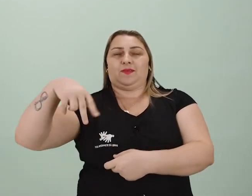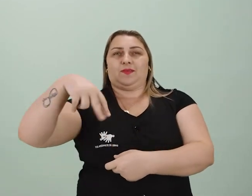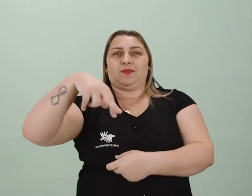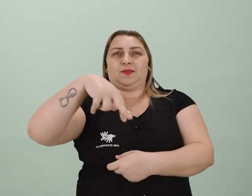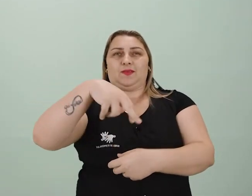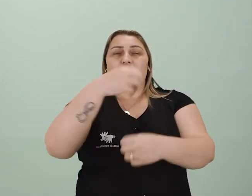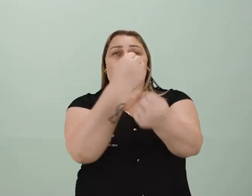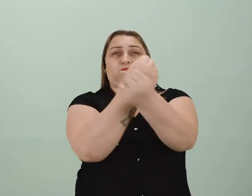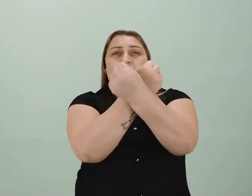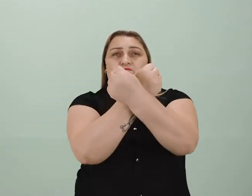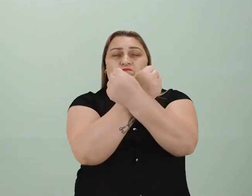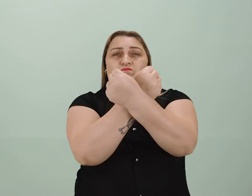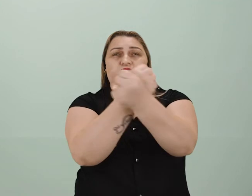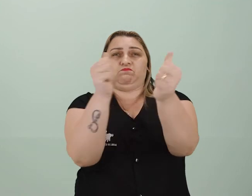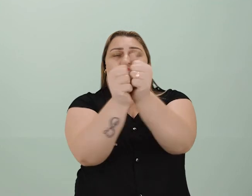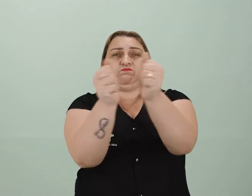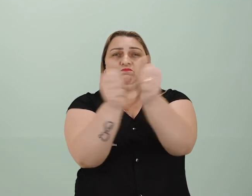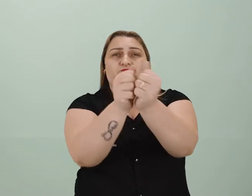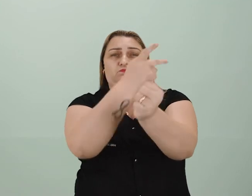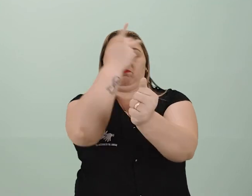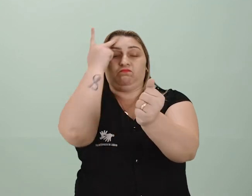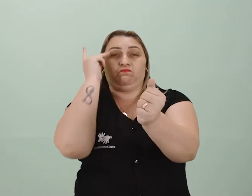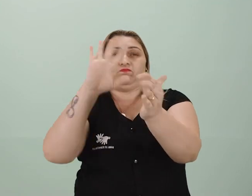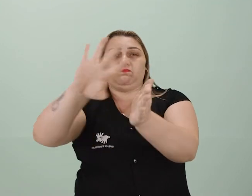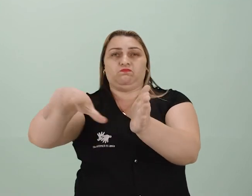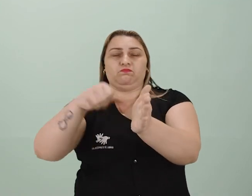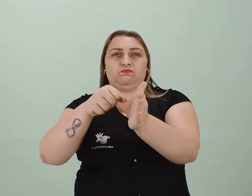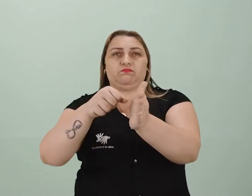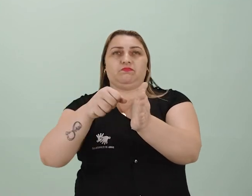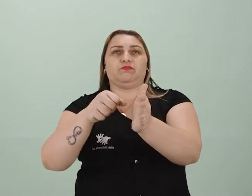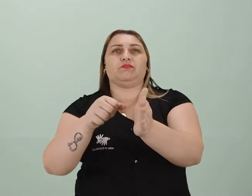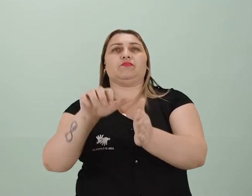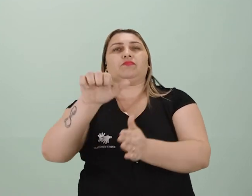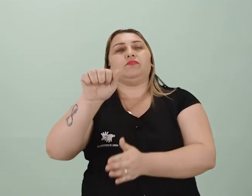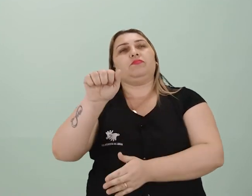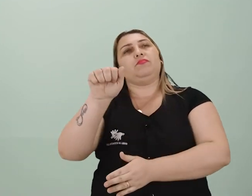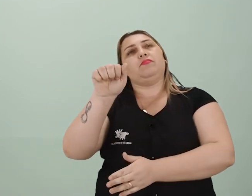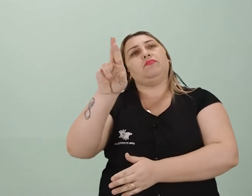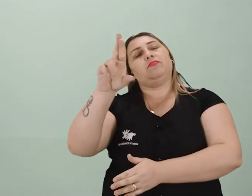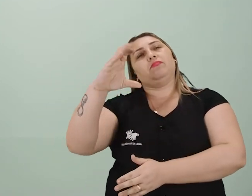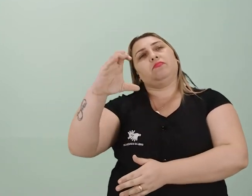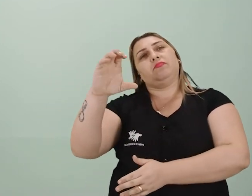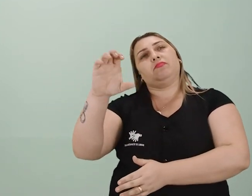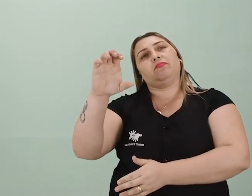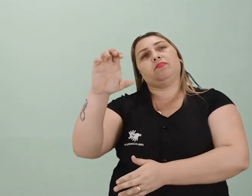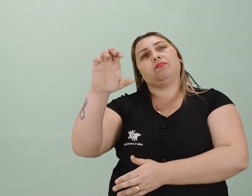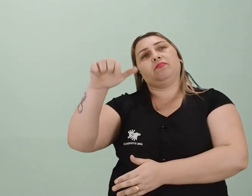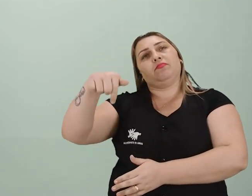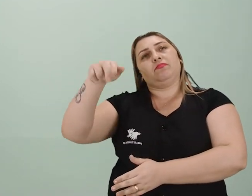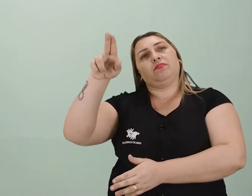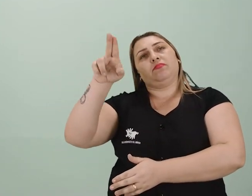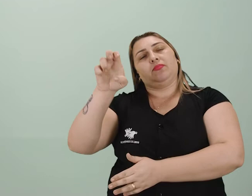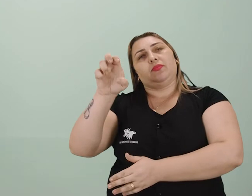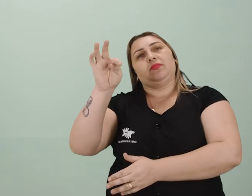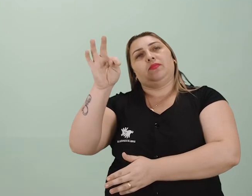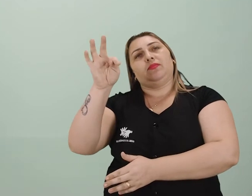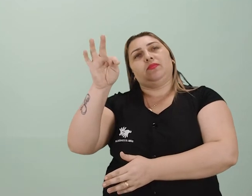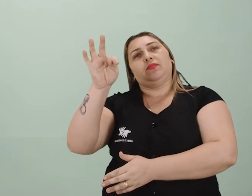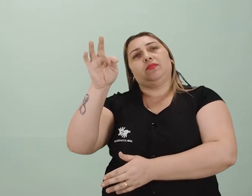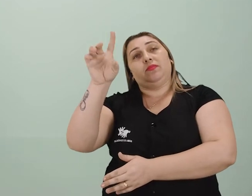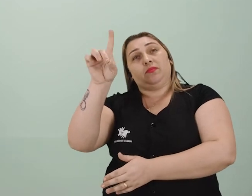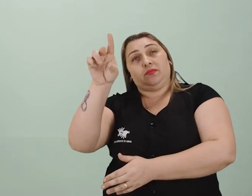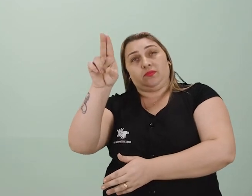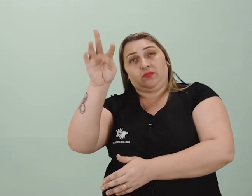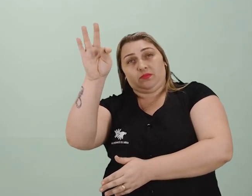os escravos, com aquelas pessoas que foram capturadas. O aqueduto, né, que já era uma forma